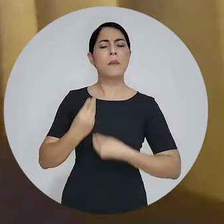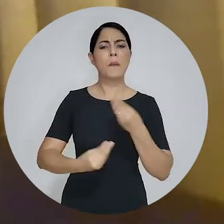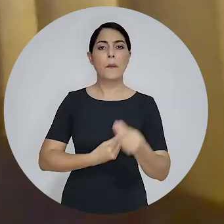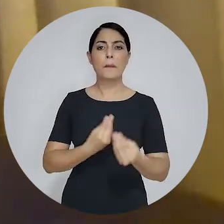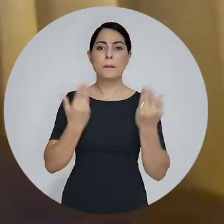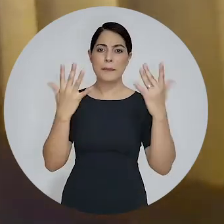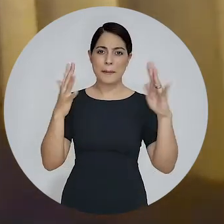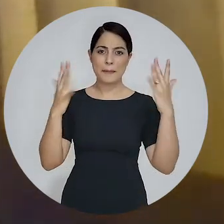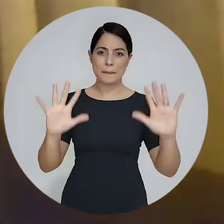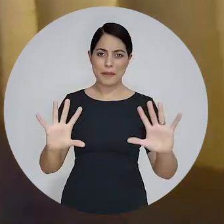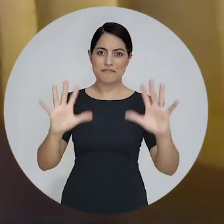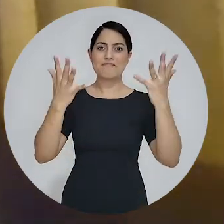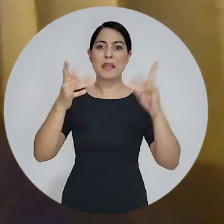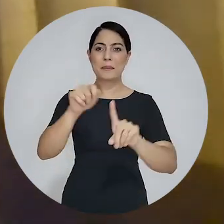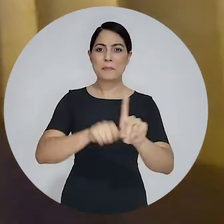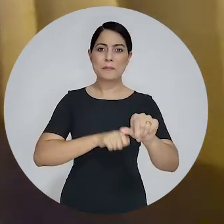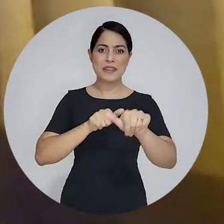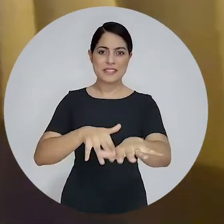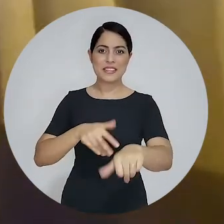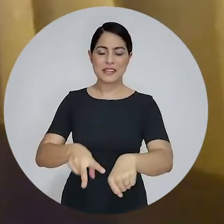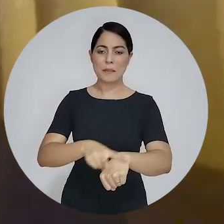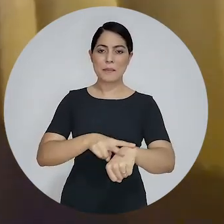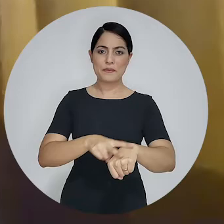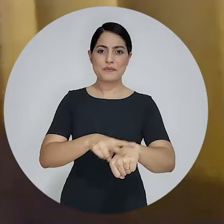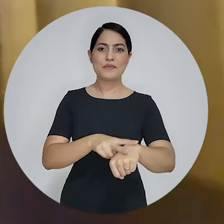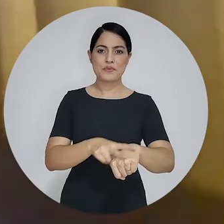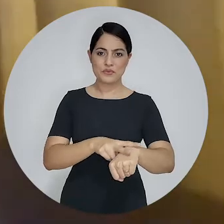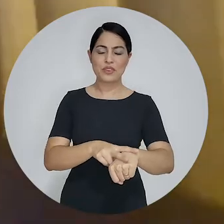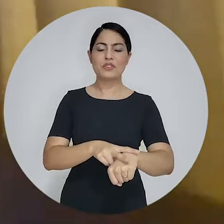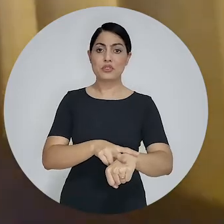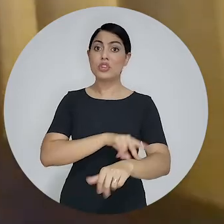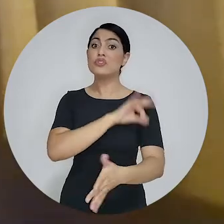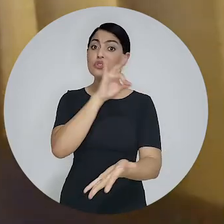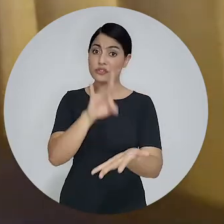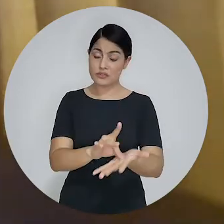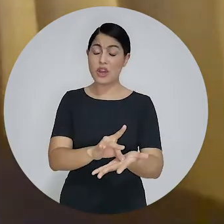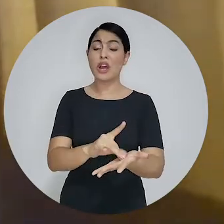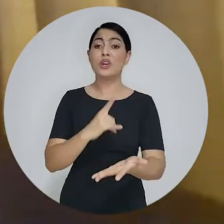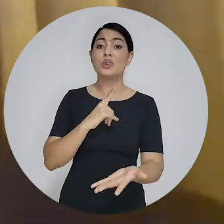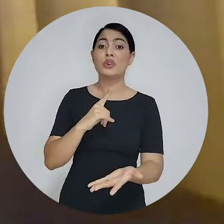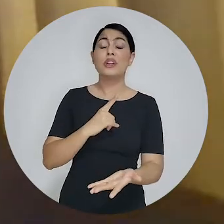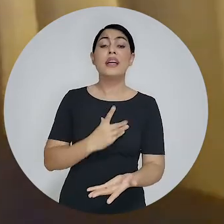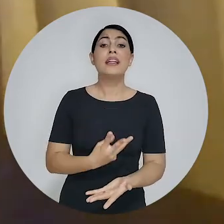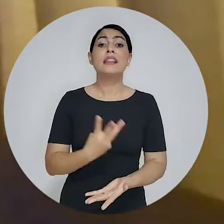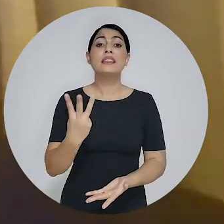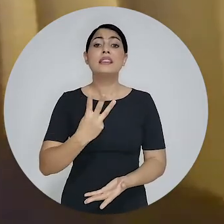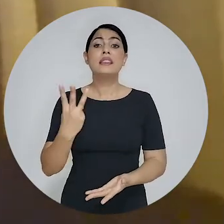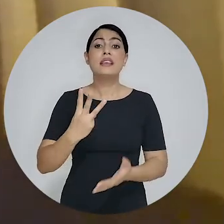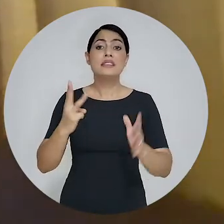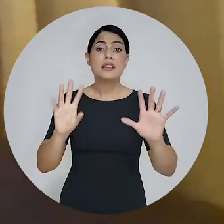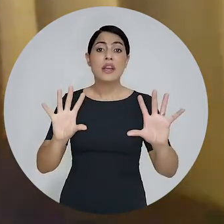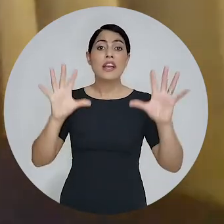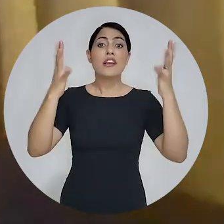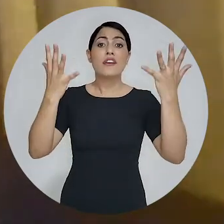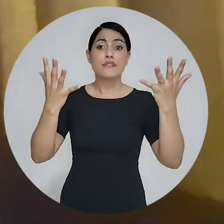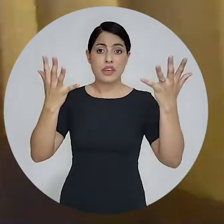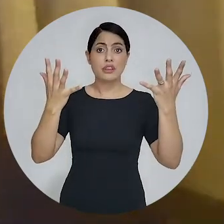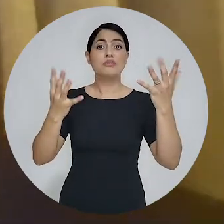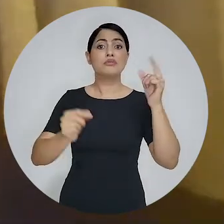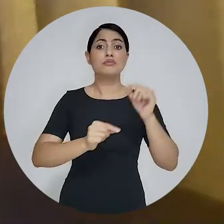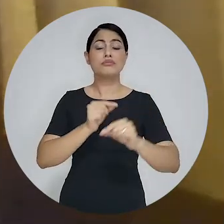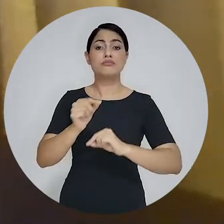desta comemoração do Setembro Verde, realizando, inclusive, o nosso terceiro